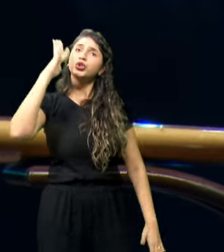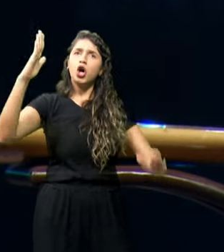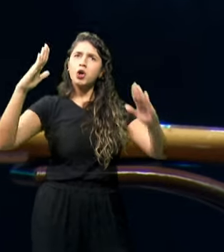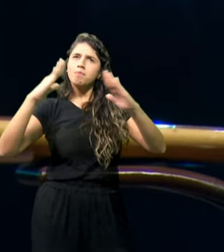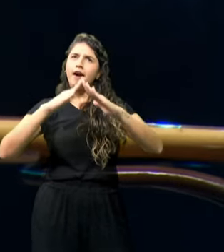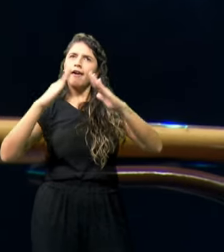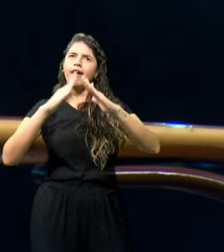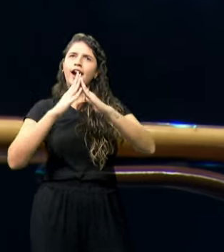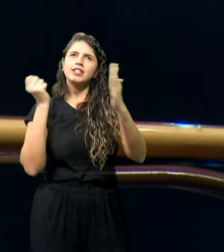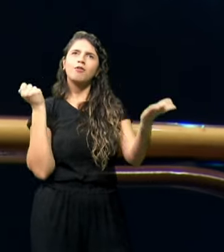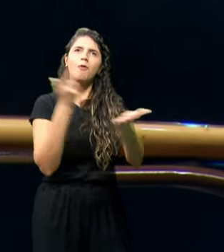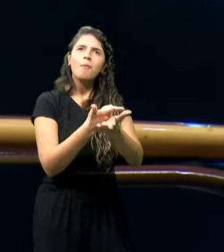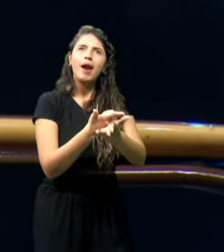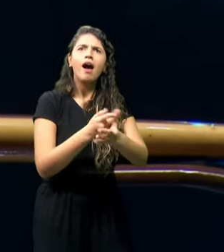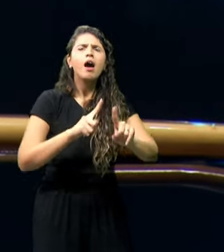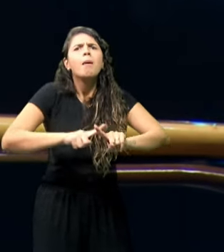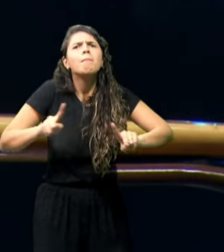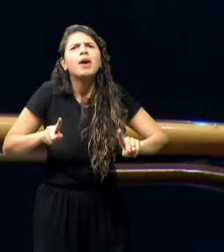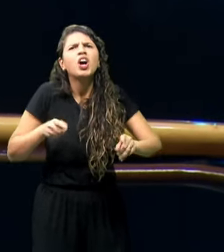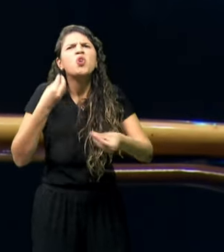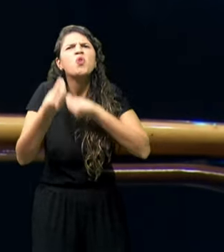tu anda em carro de 400 mil reais?